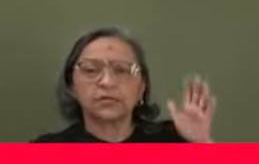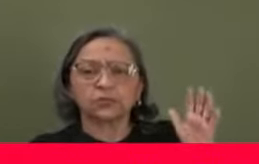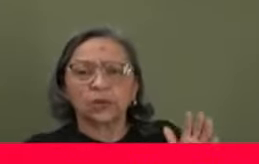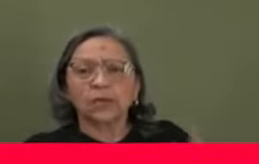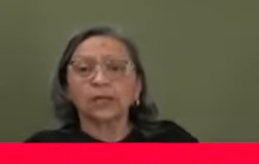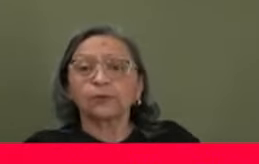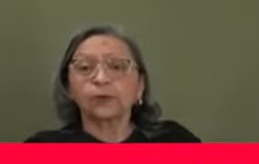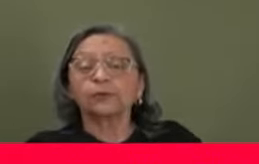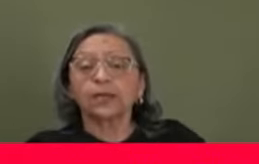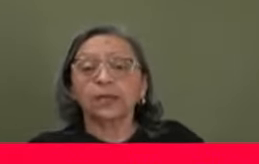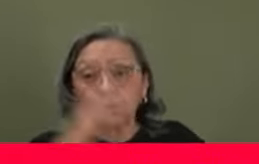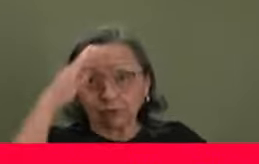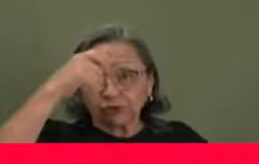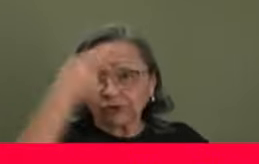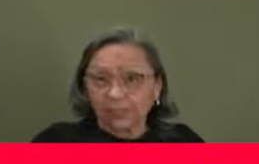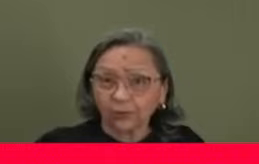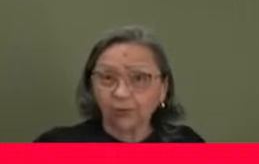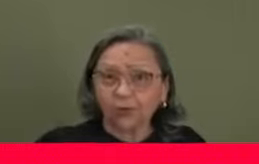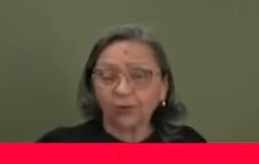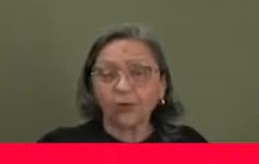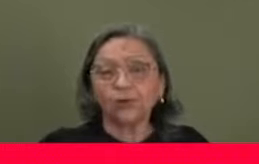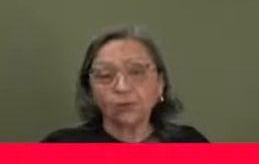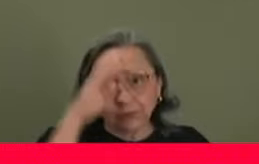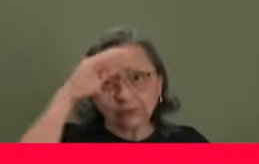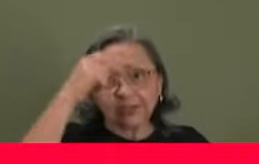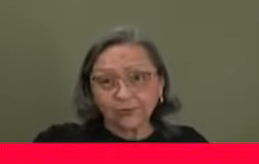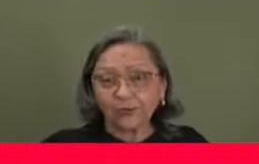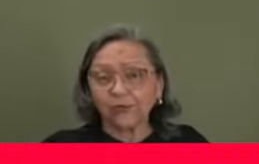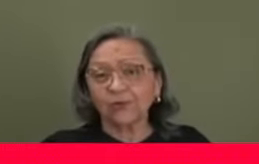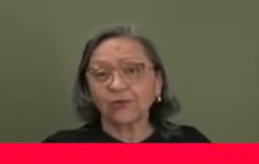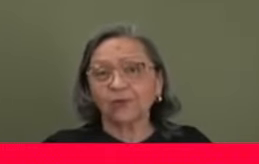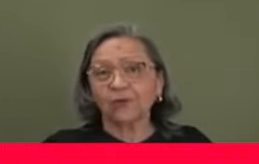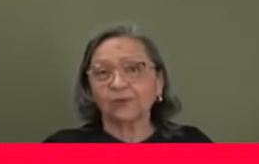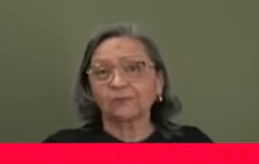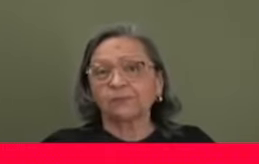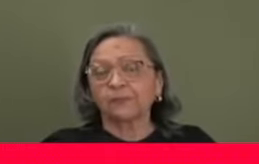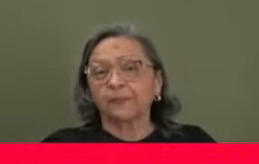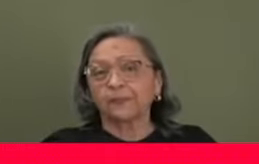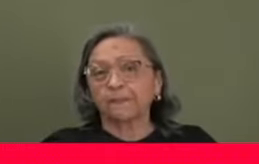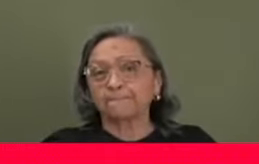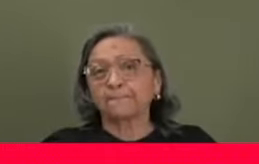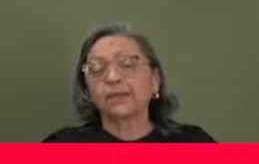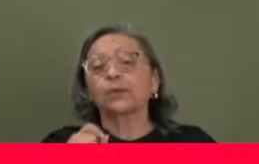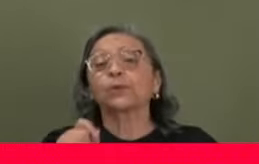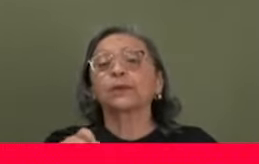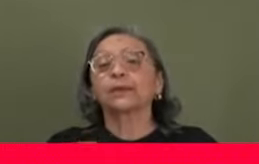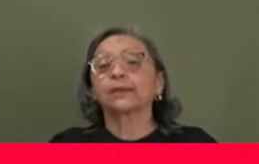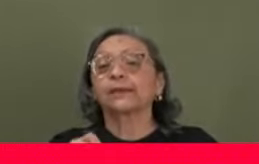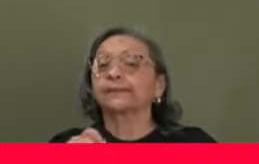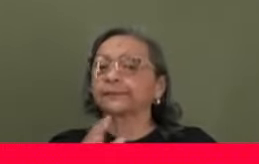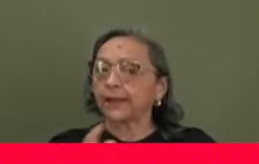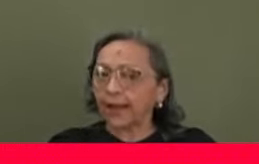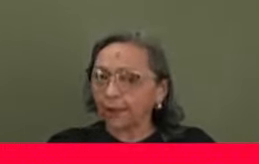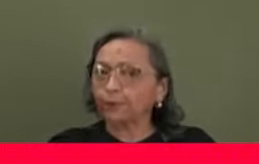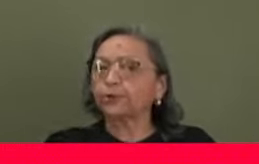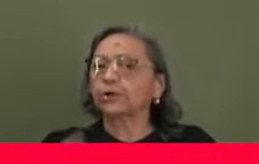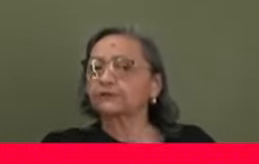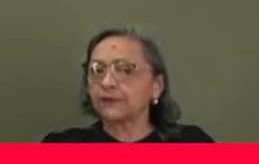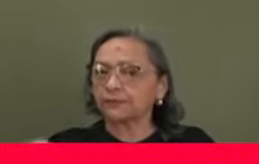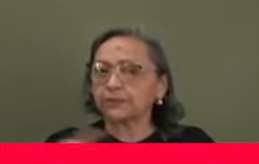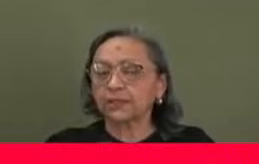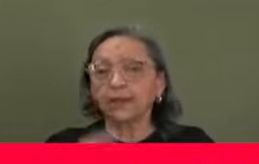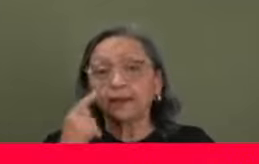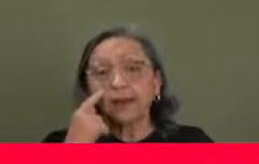enquanto O Ditador o ditador e algo que nós teremos